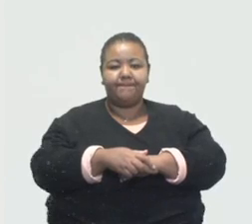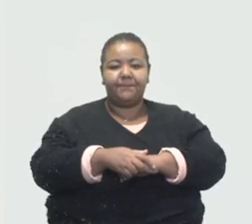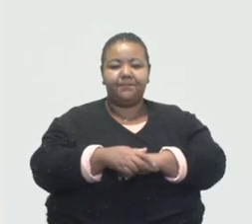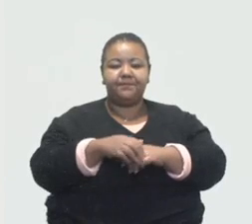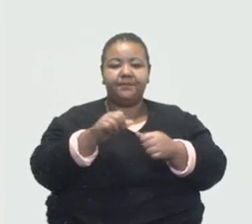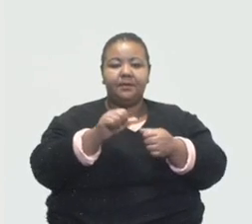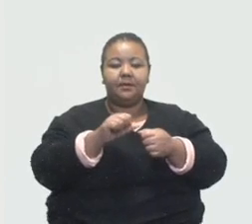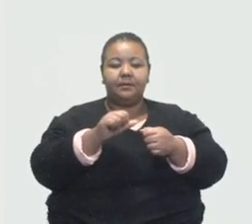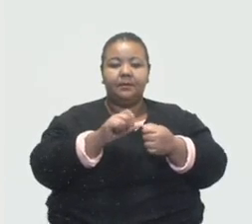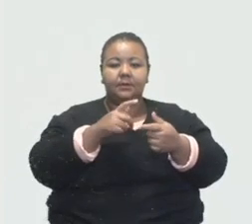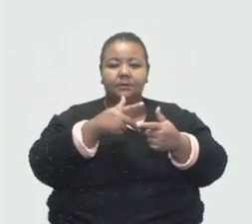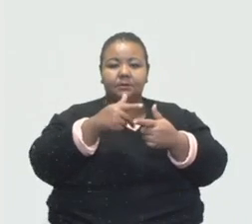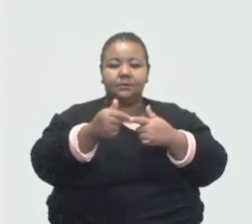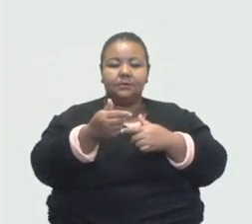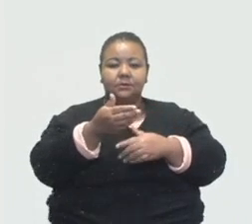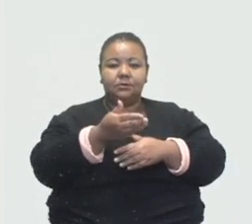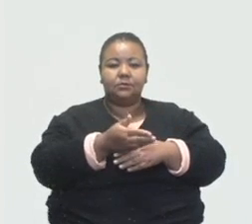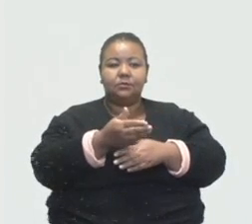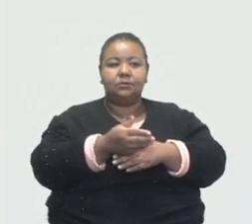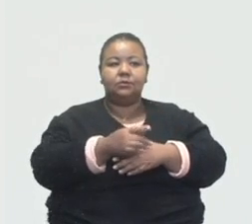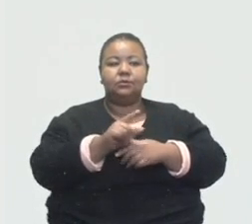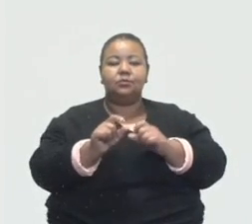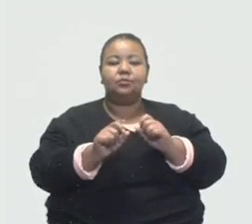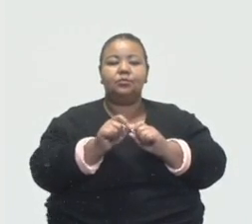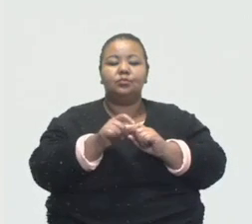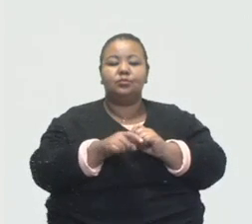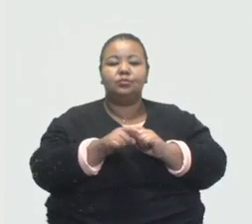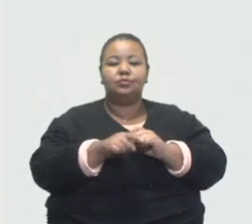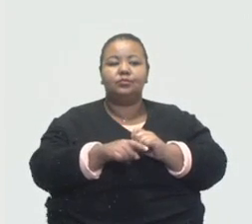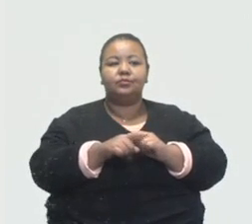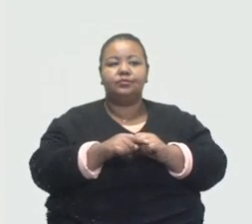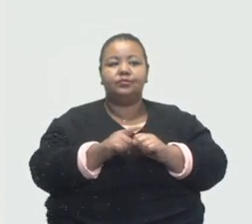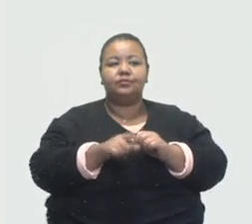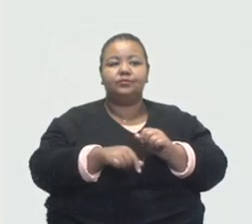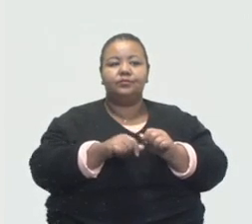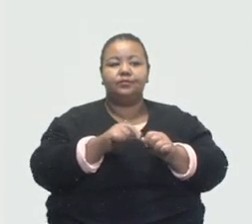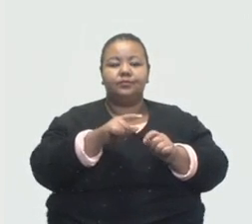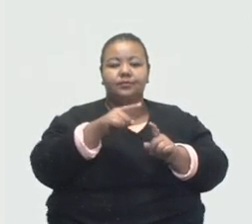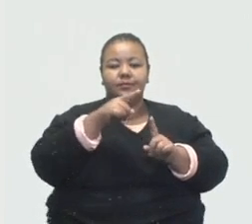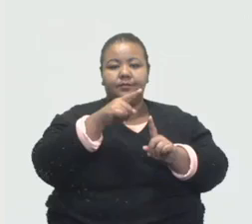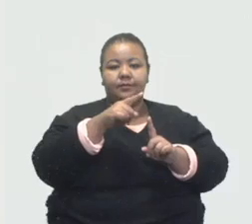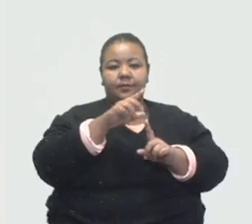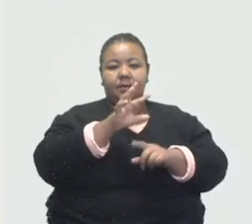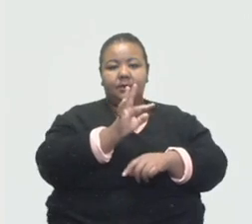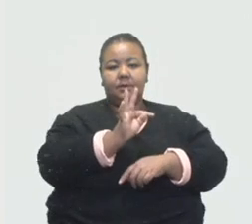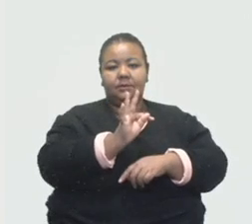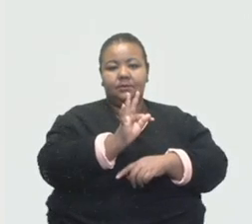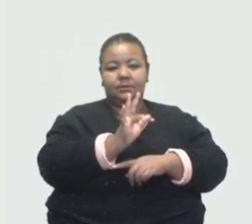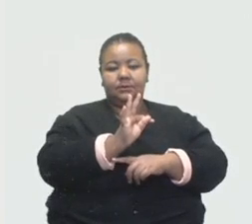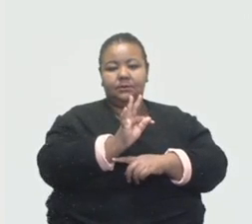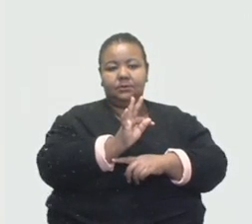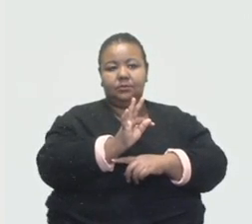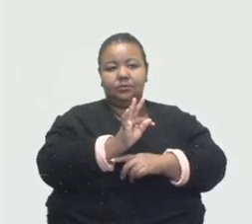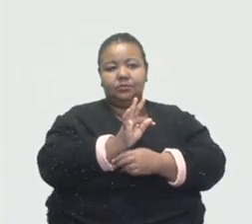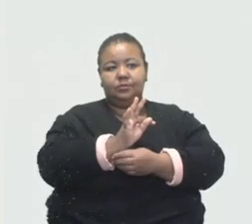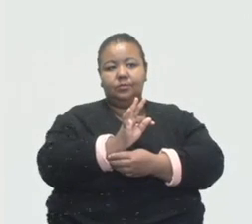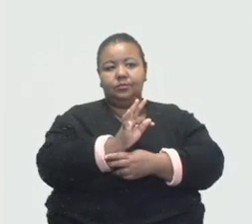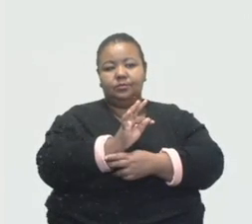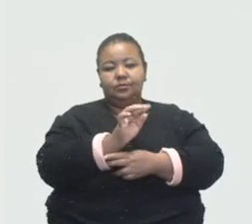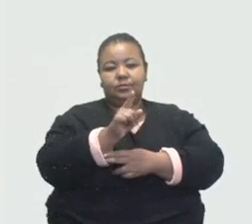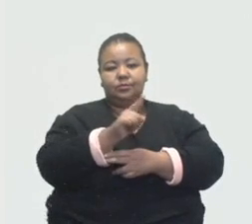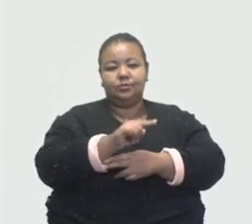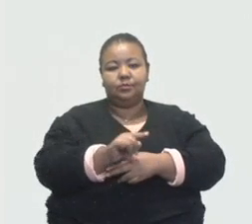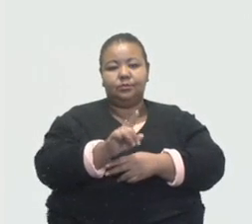resolver isso, levando isso em consideração, nós temos o quê? Que é a nossa transformação, dada, né, de